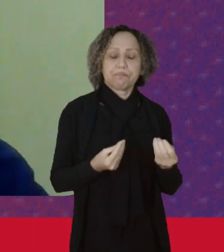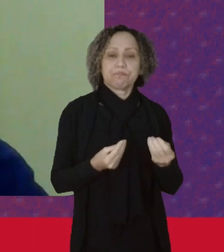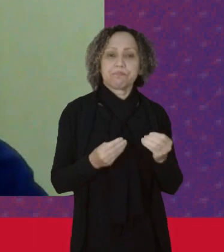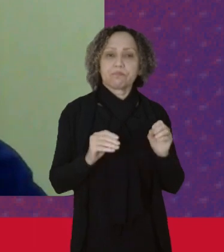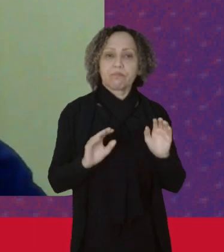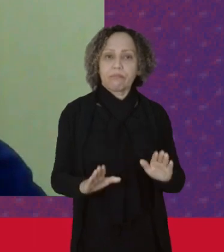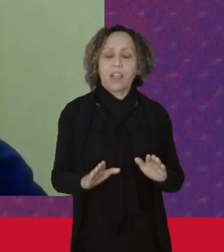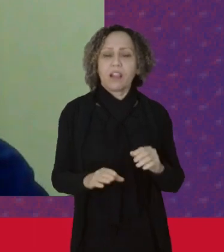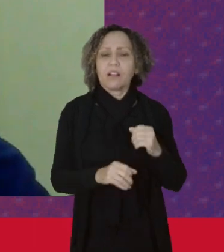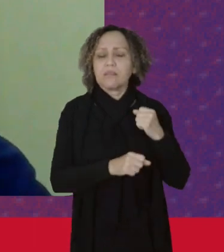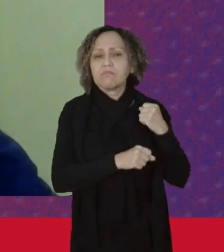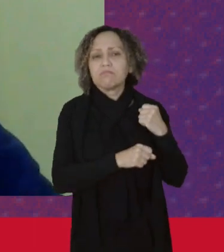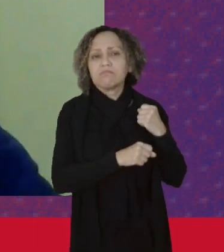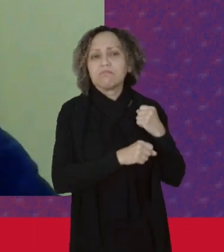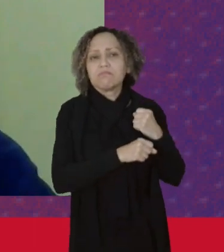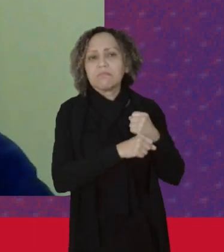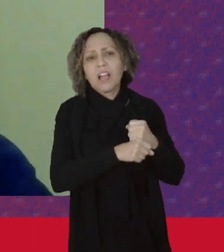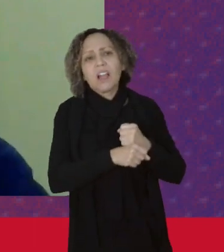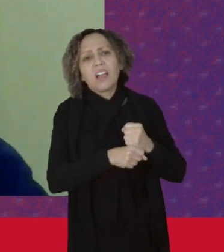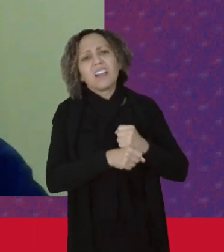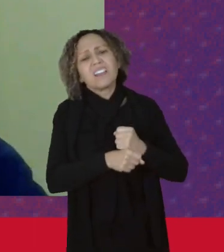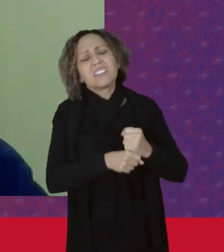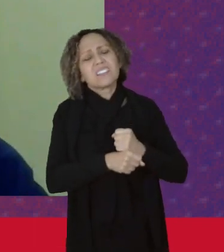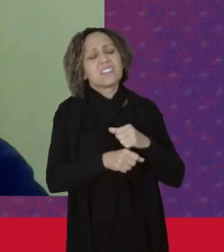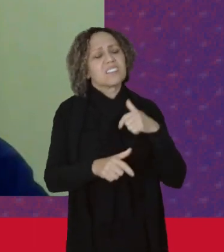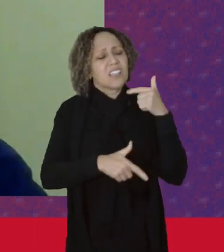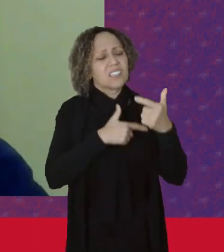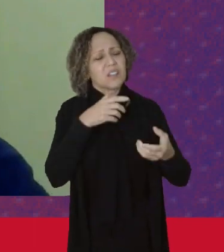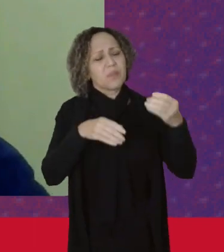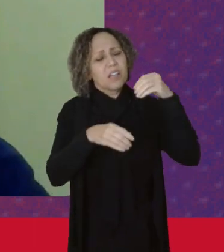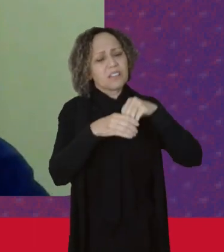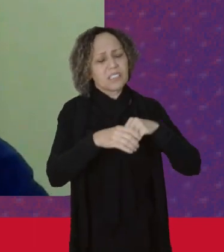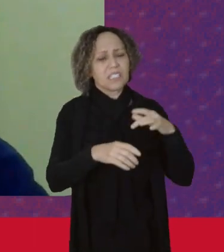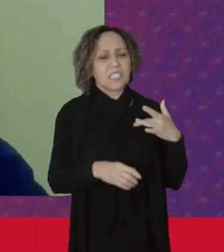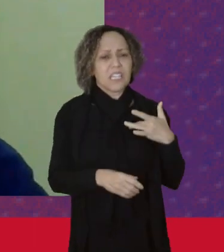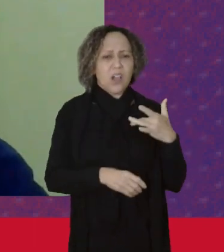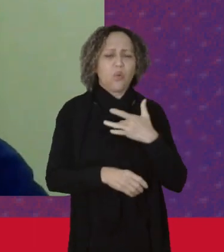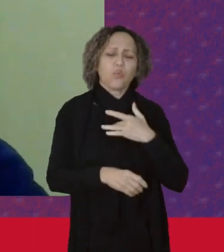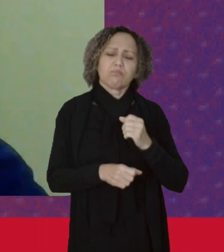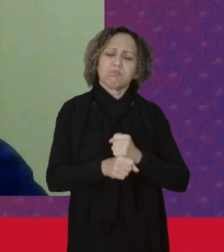nesses anos, né, que eu trabalho na saúde há muitos anos, né,